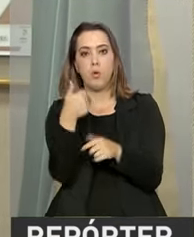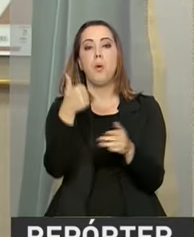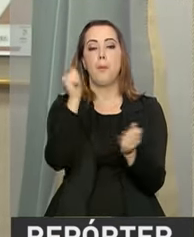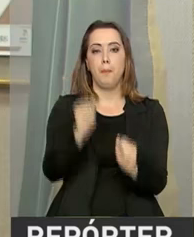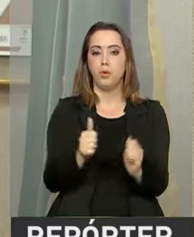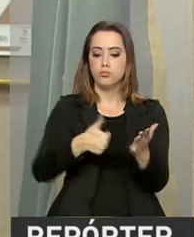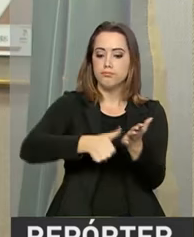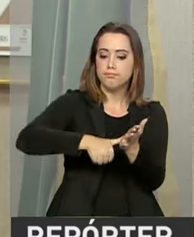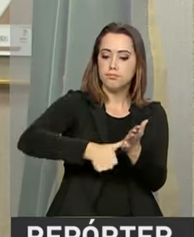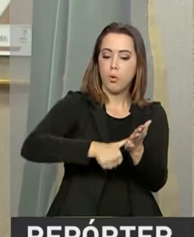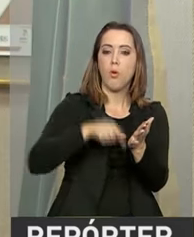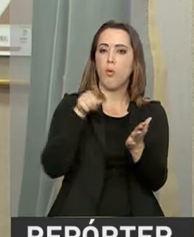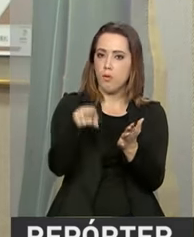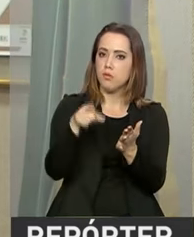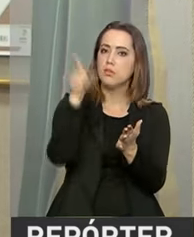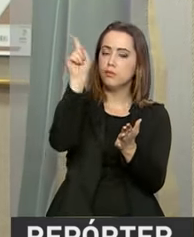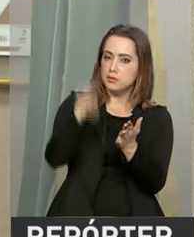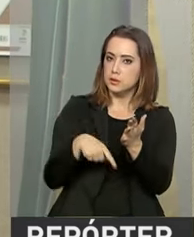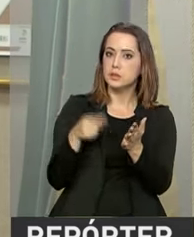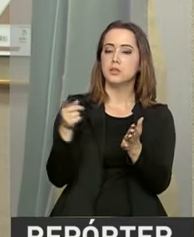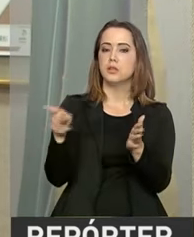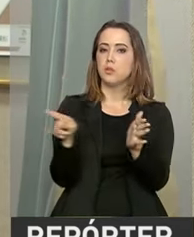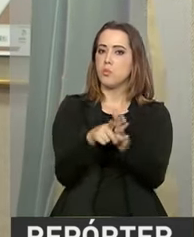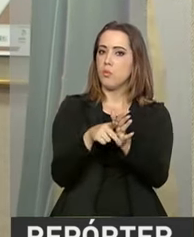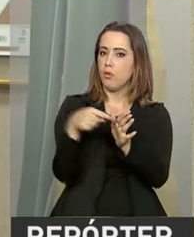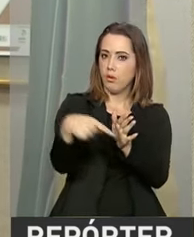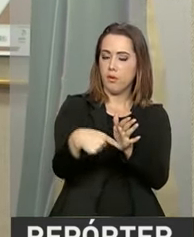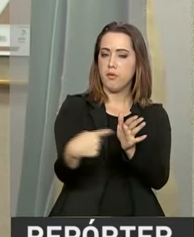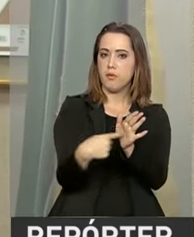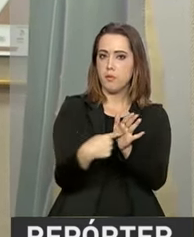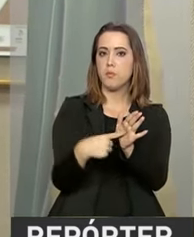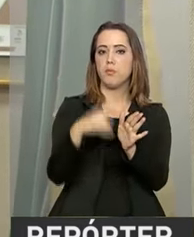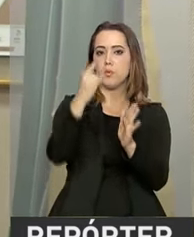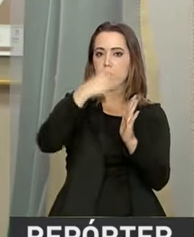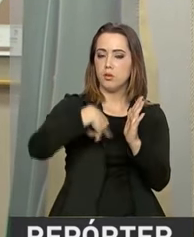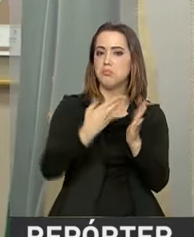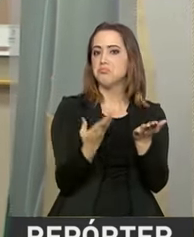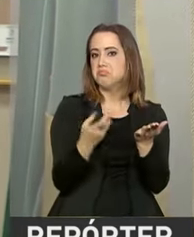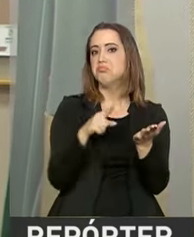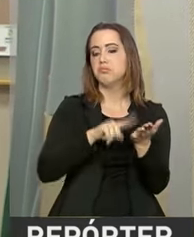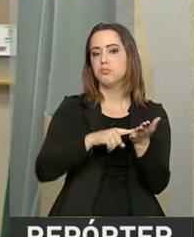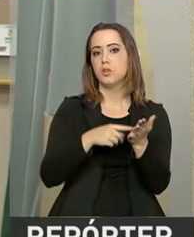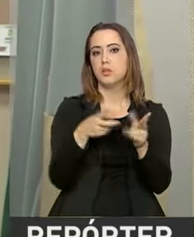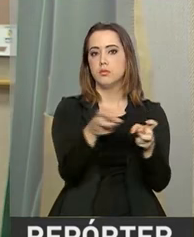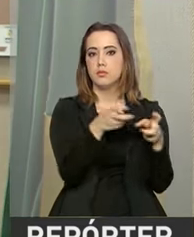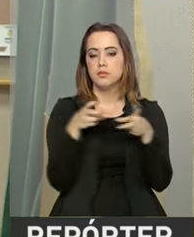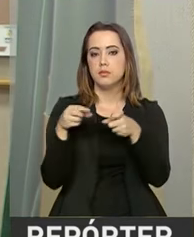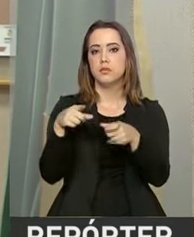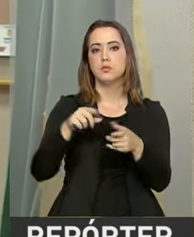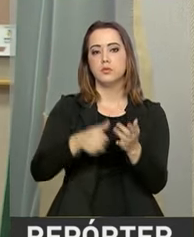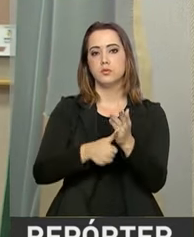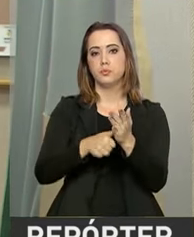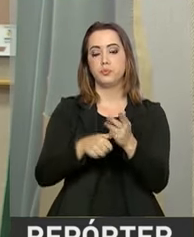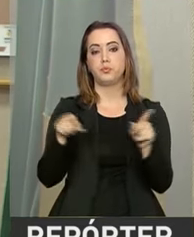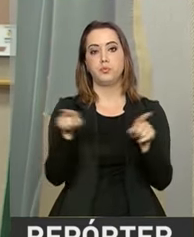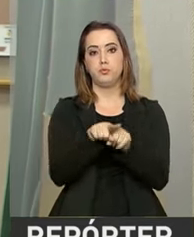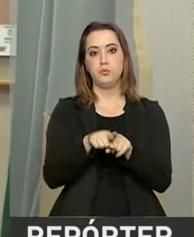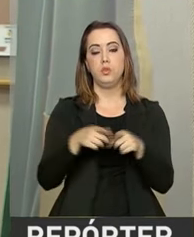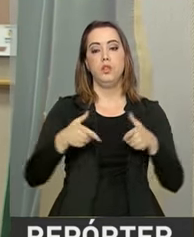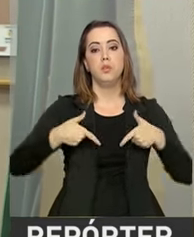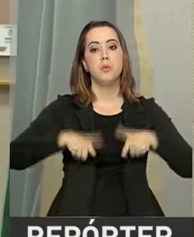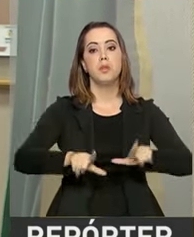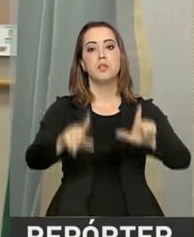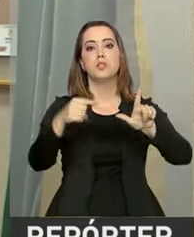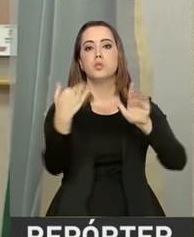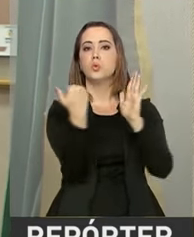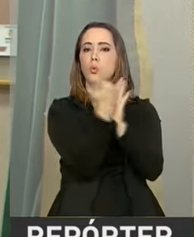nós termos segurança de que aquela pessoa que está sendo atendida e também porque temos o prontuário eletrônico que está em implantação,